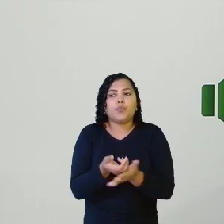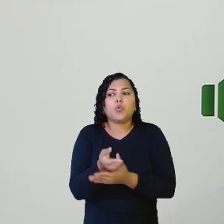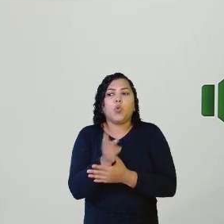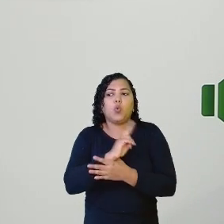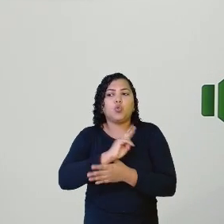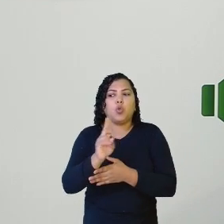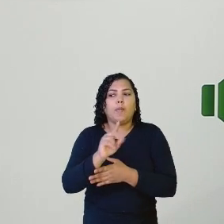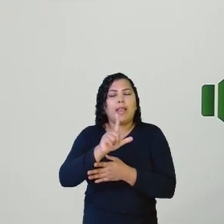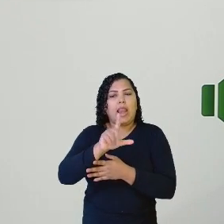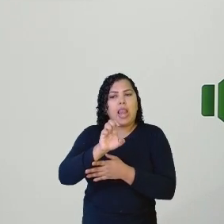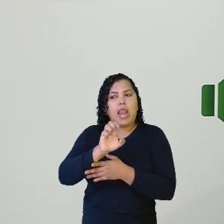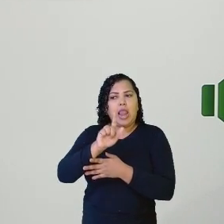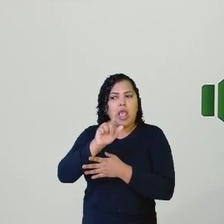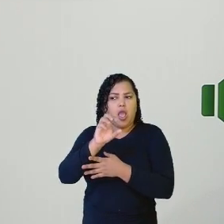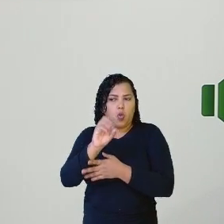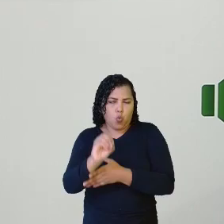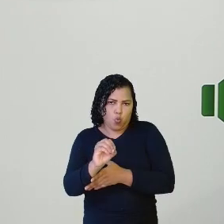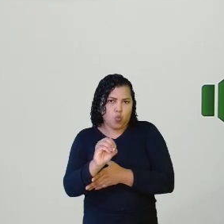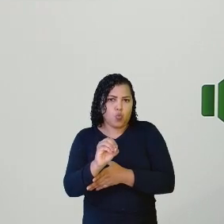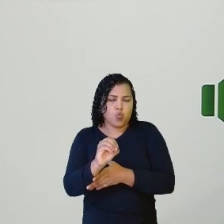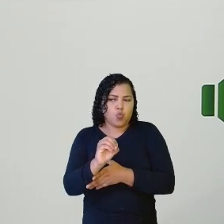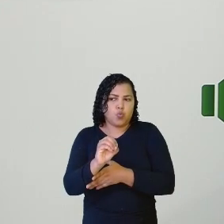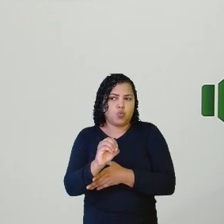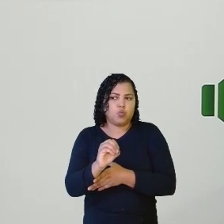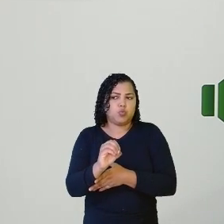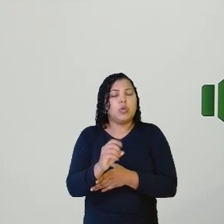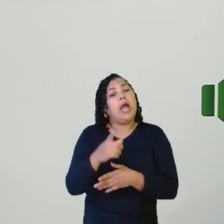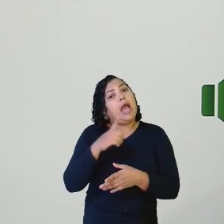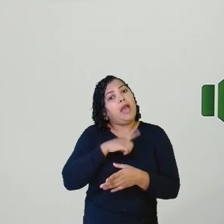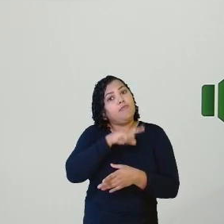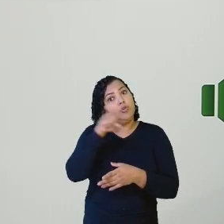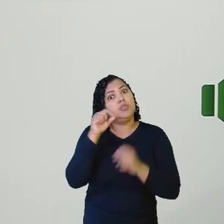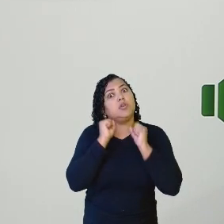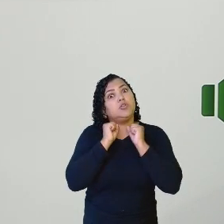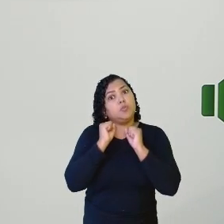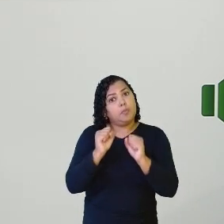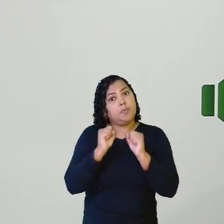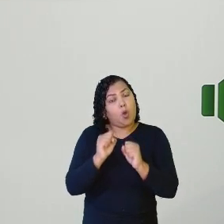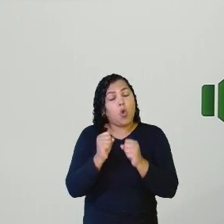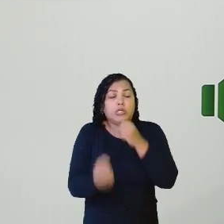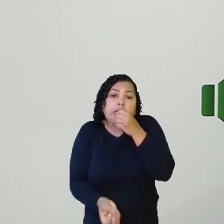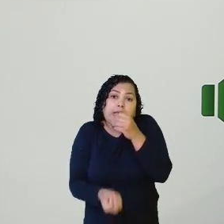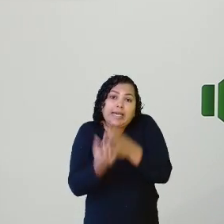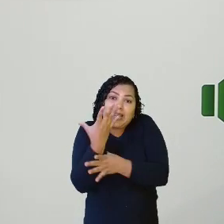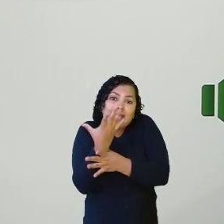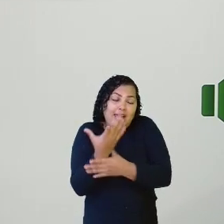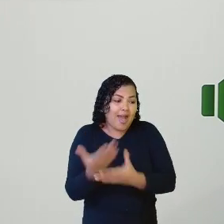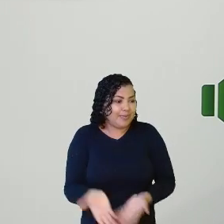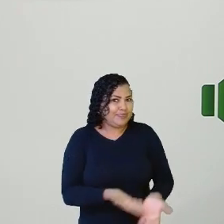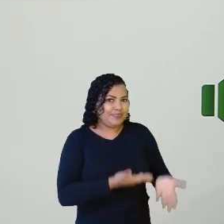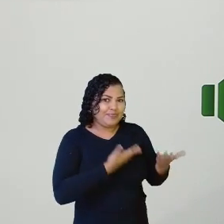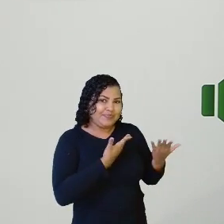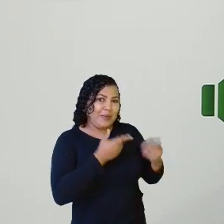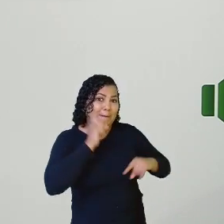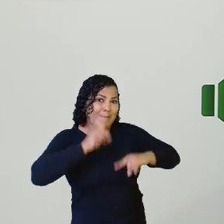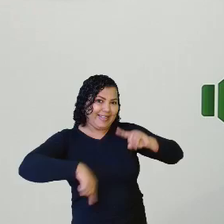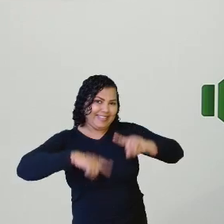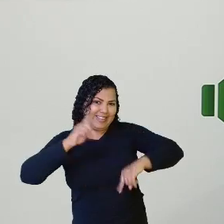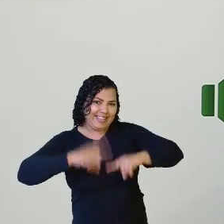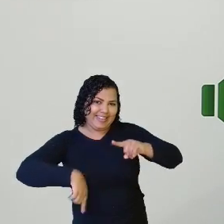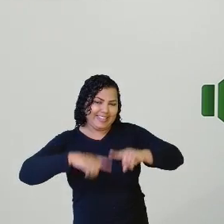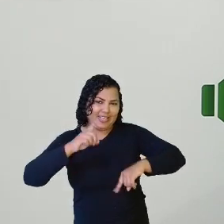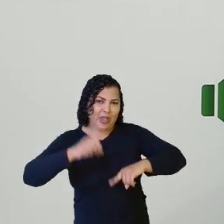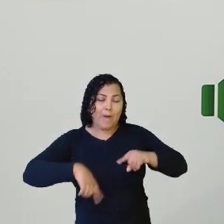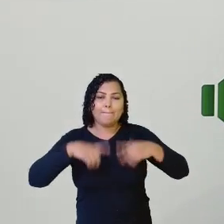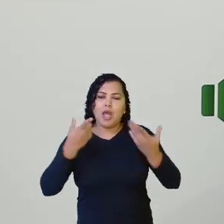Lego, e esses livros aqui. Então, com esses livros, vocês podem produzir este material. A gente